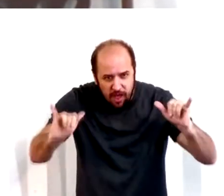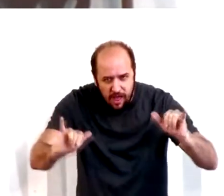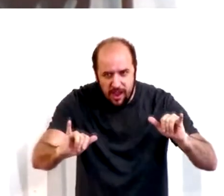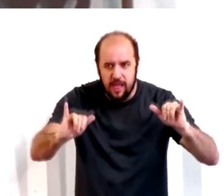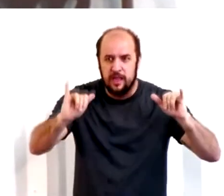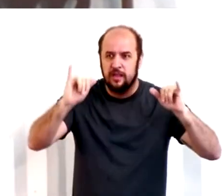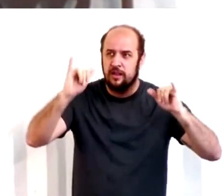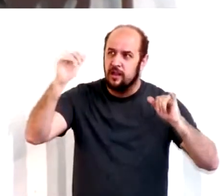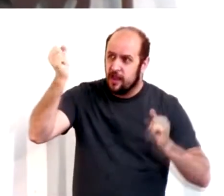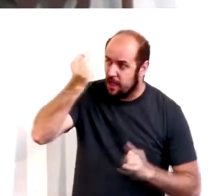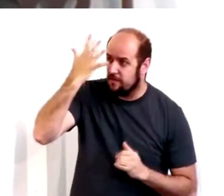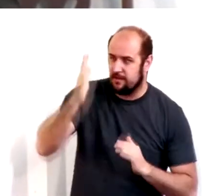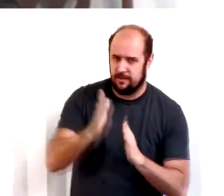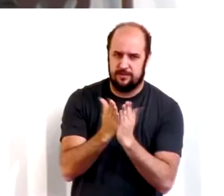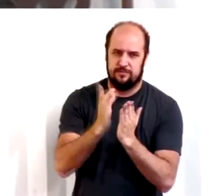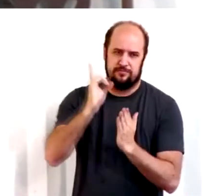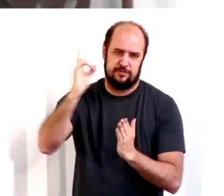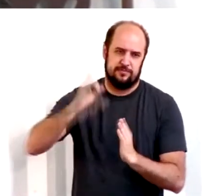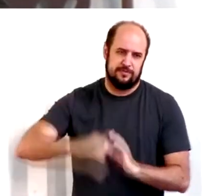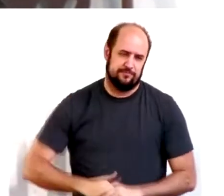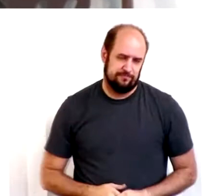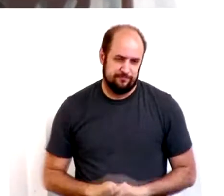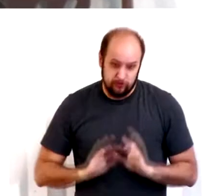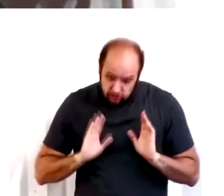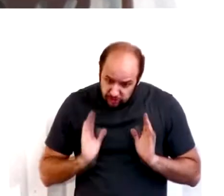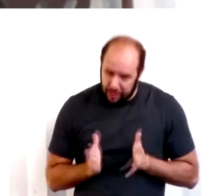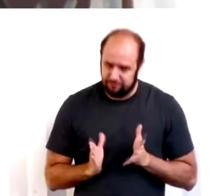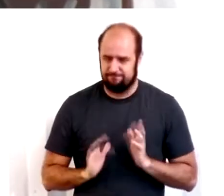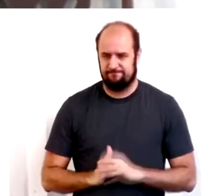sua revelação.